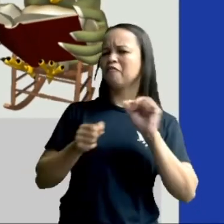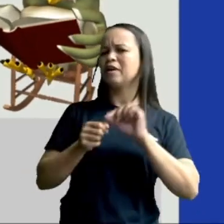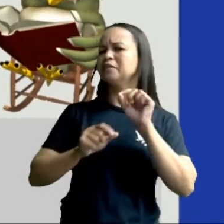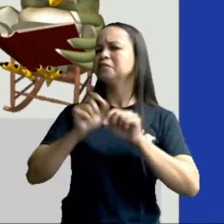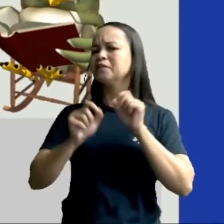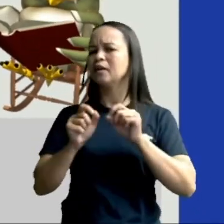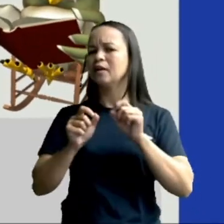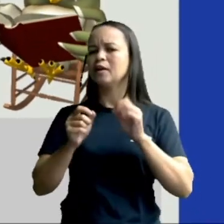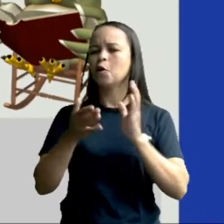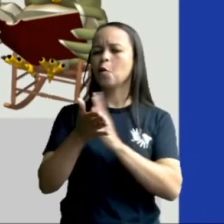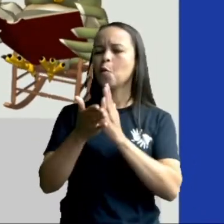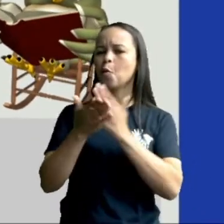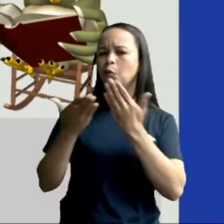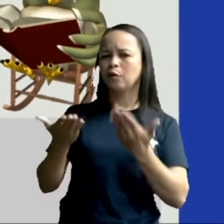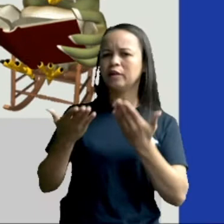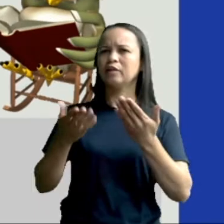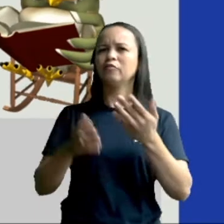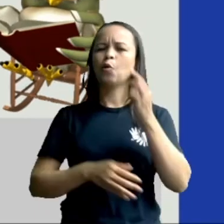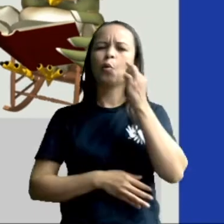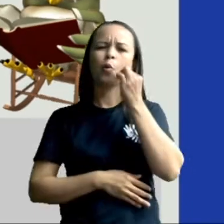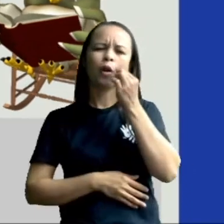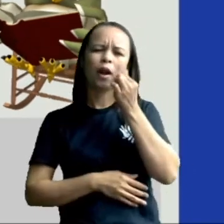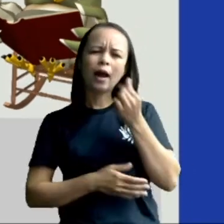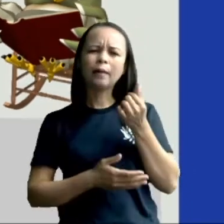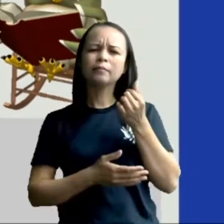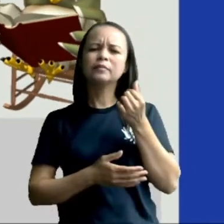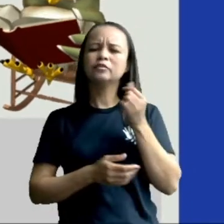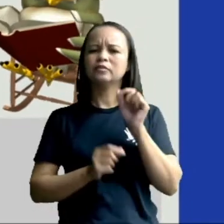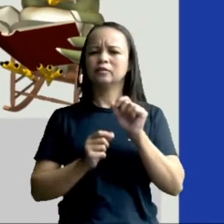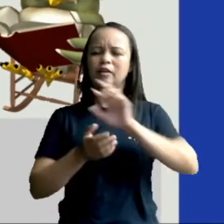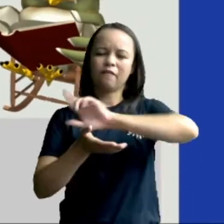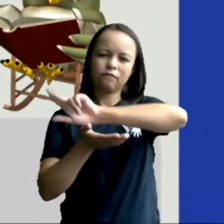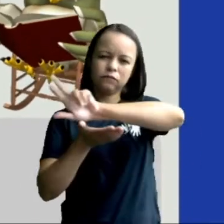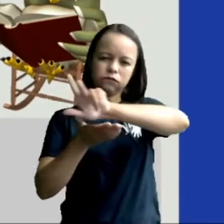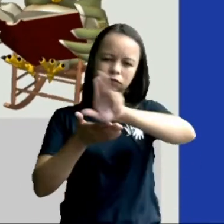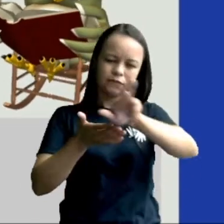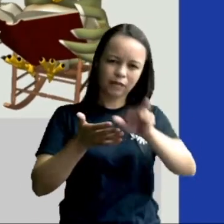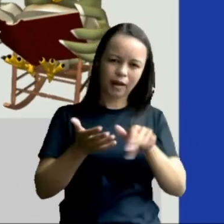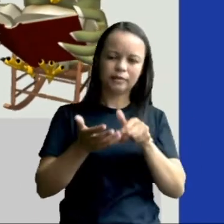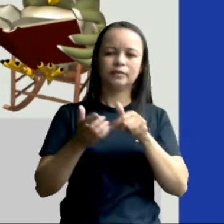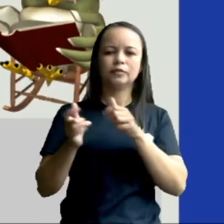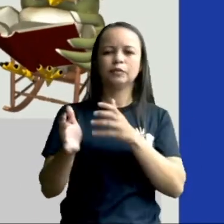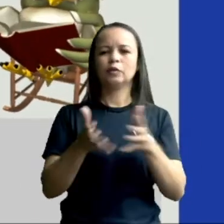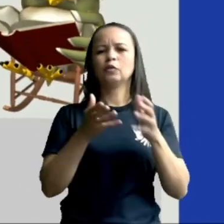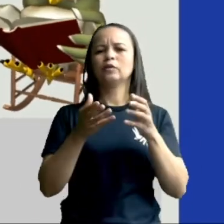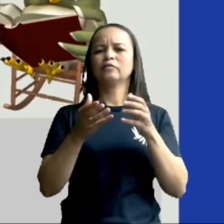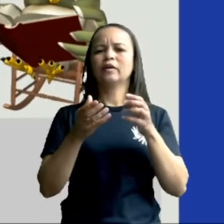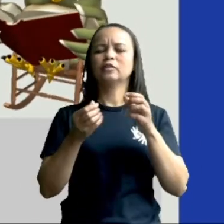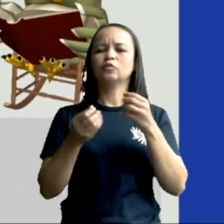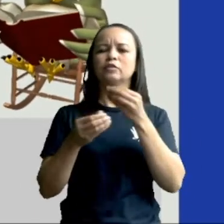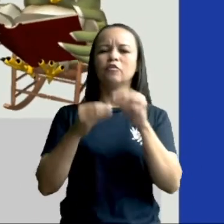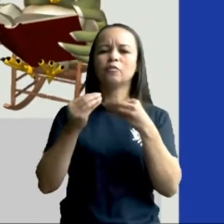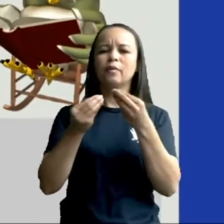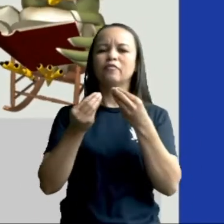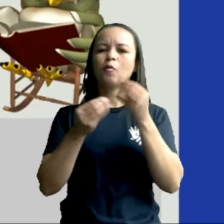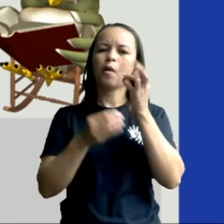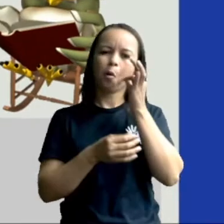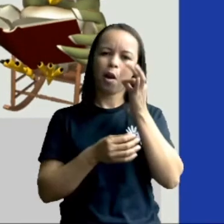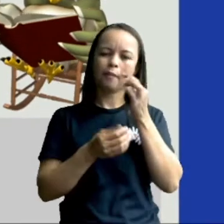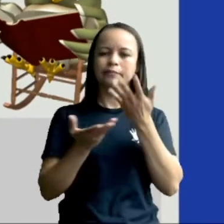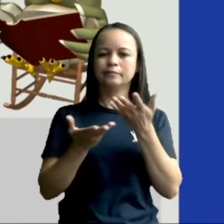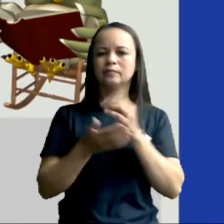livro, o lápis tem várias coisas ali que são envolvidas para poder formar aquele lápis. A